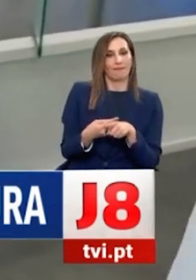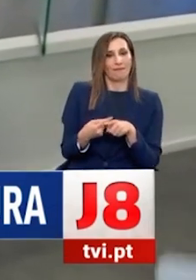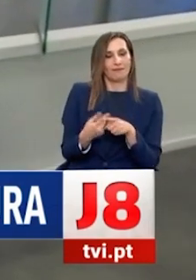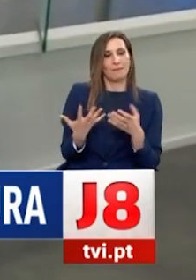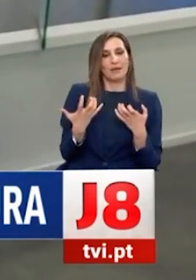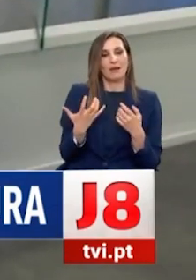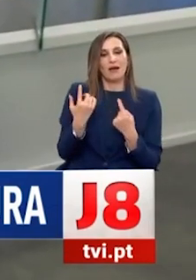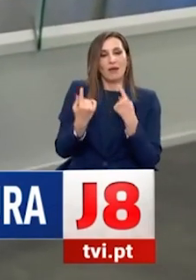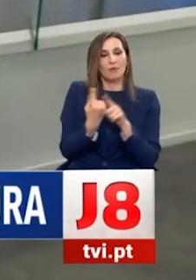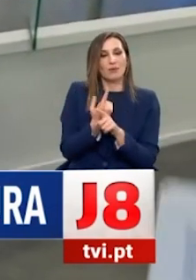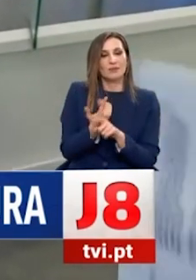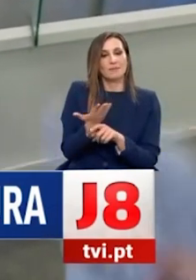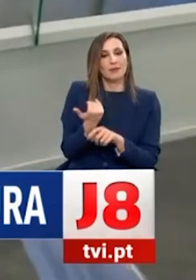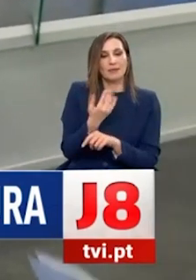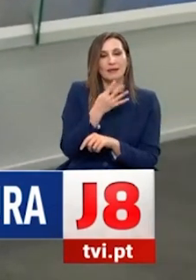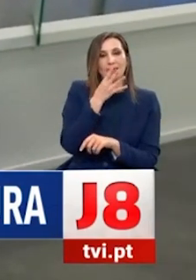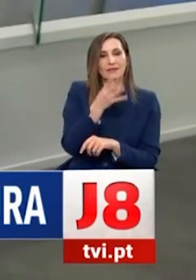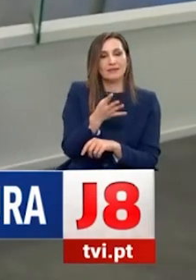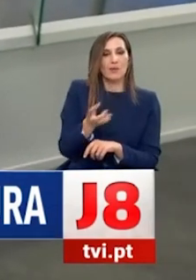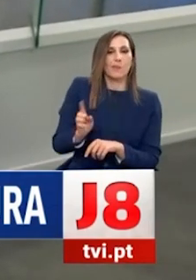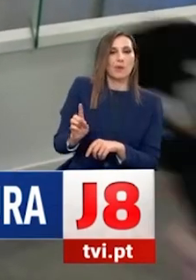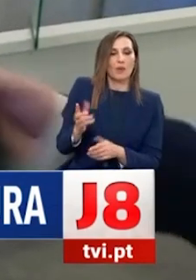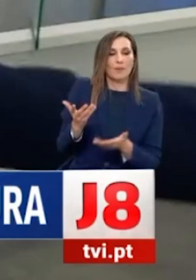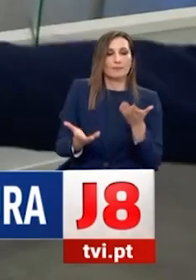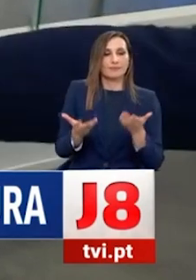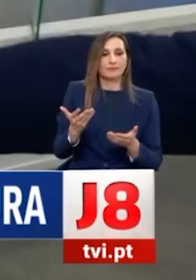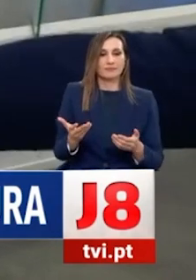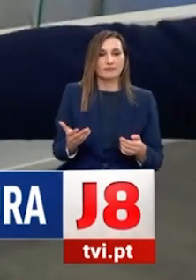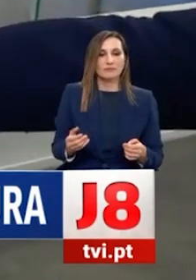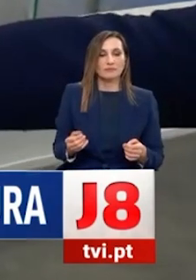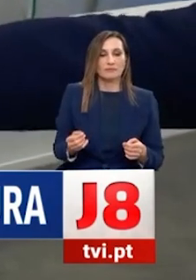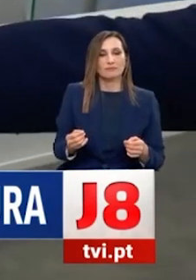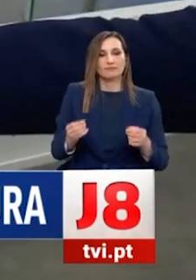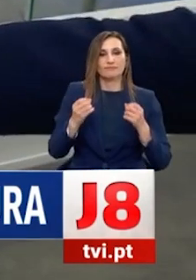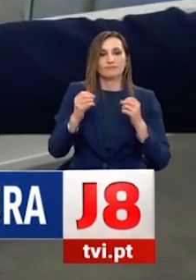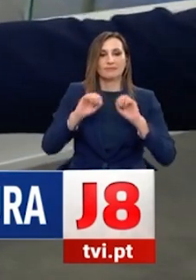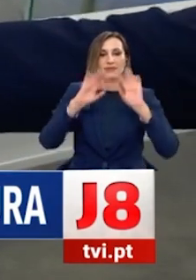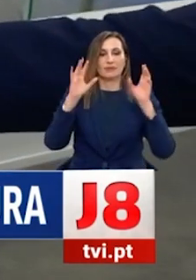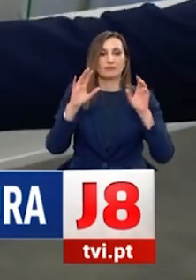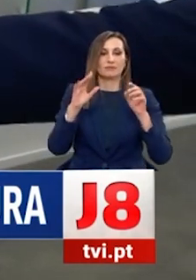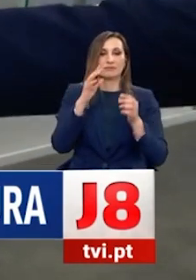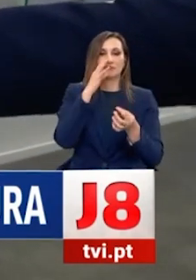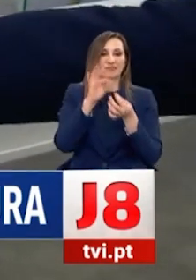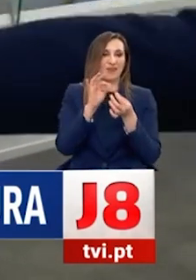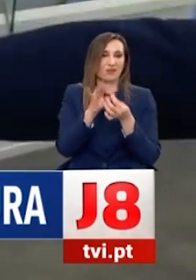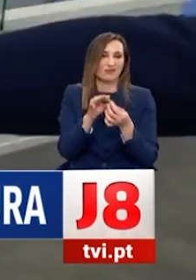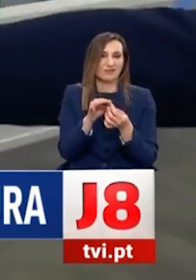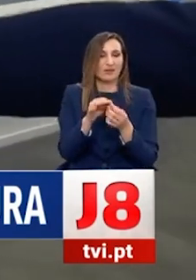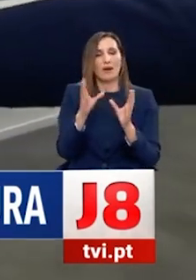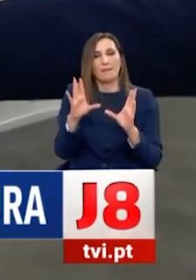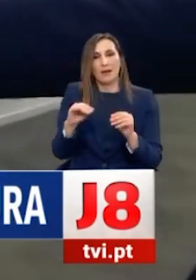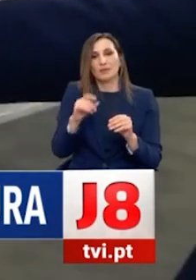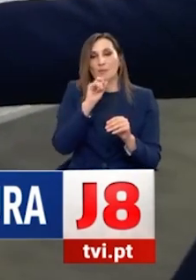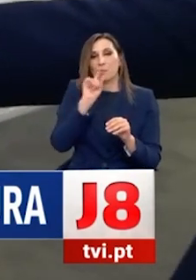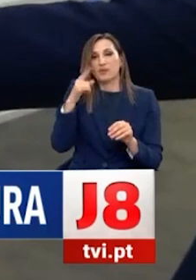Ficou alguma coisa por dizer neste debate aceso aqui na TVI? Naturalmente que os debates são curtos, 30 minutos, há sempre muito mais para